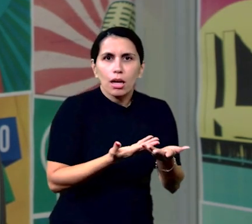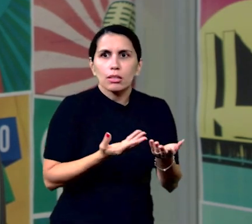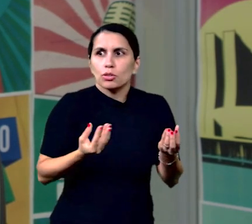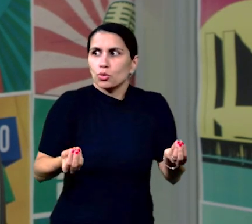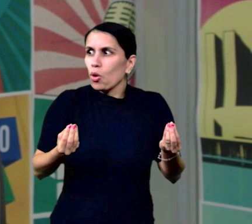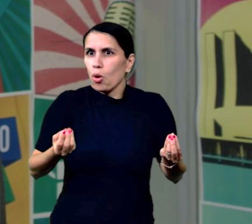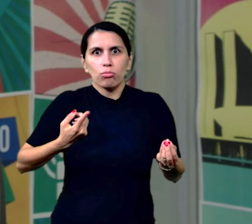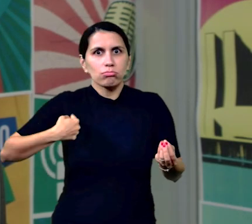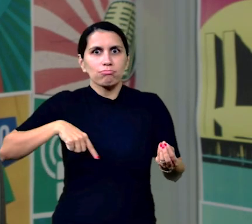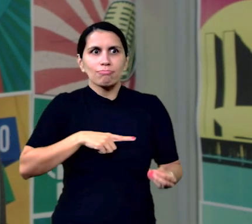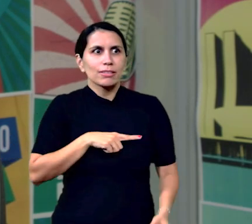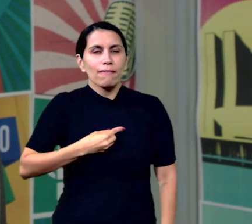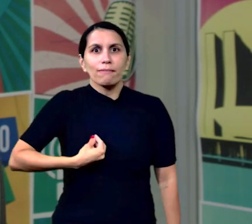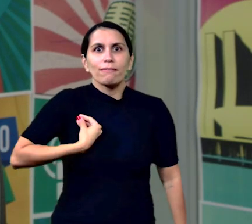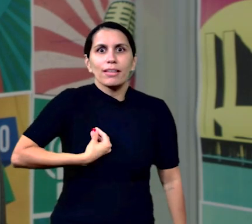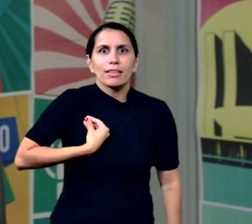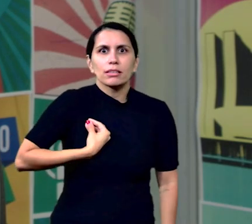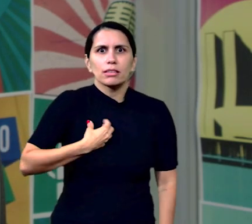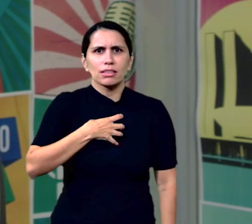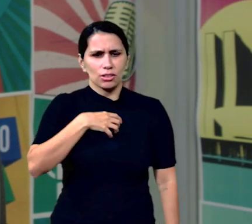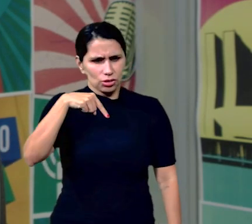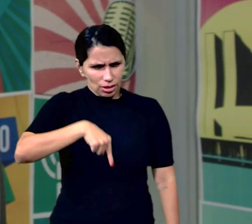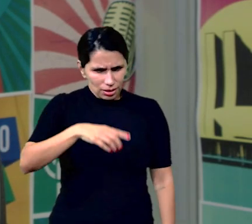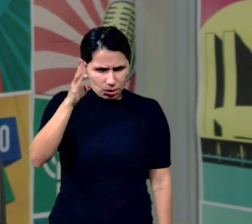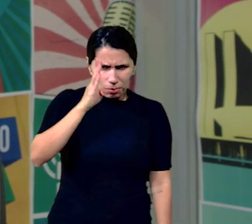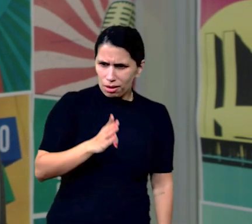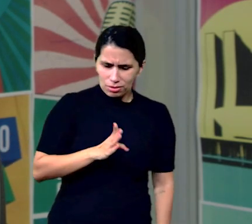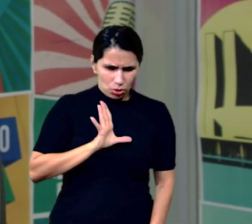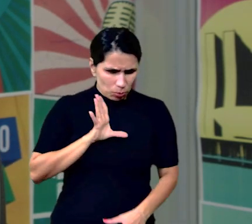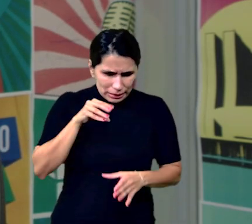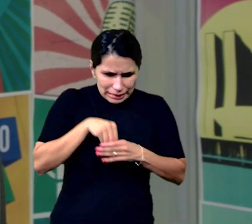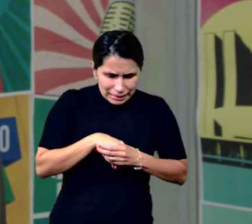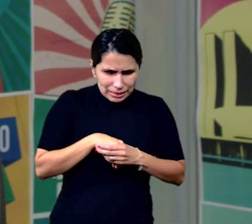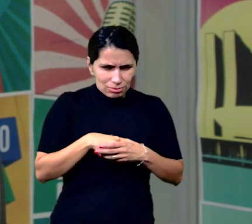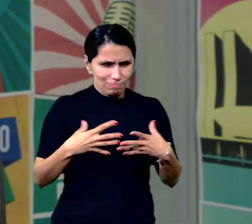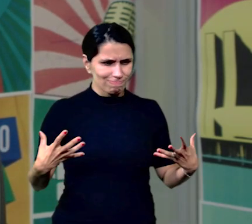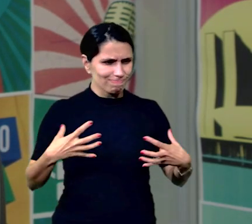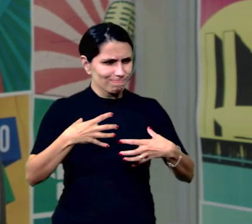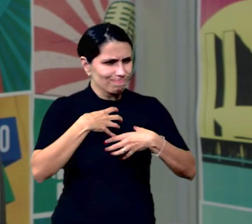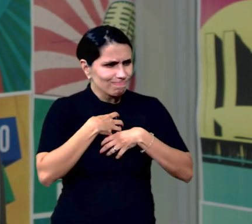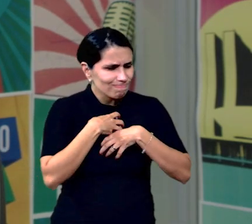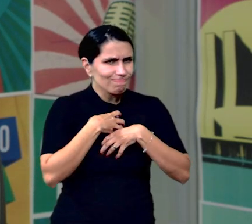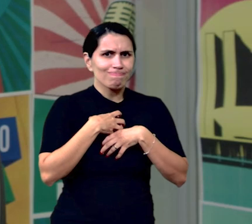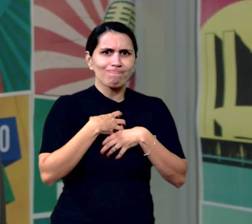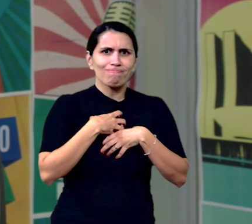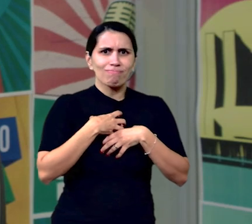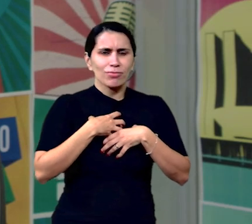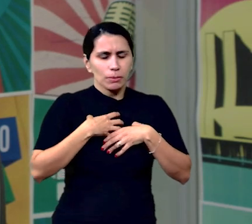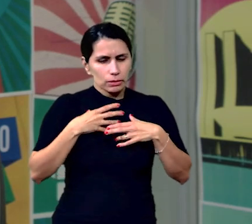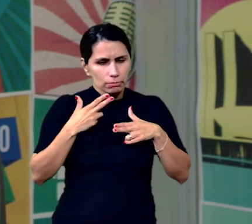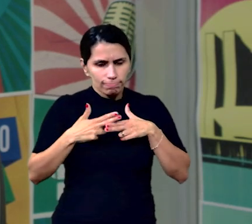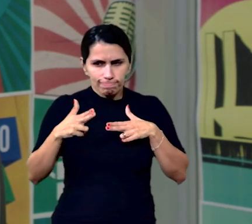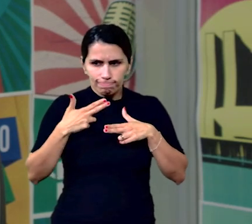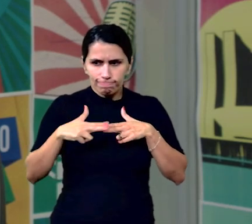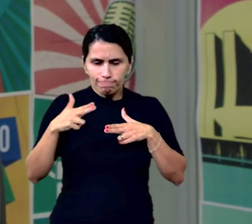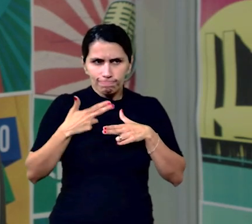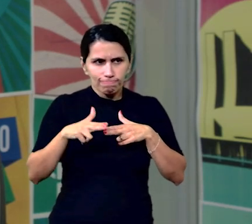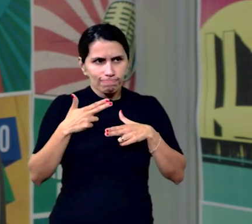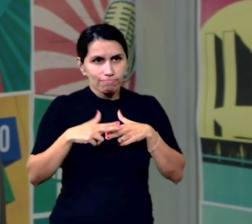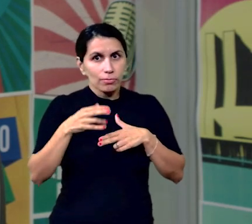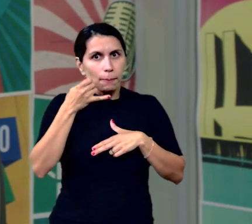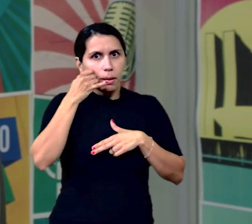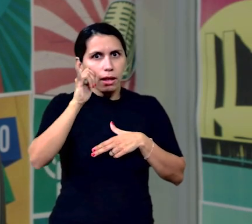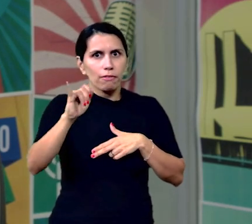como que a gente ia conseguir viver se sentindo brasileiro, não sendo parte, não é, da nossa sociedade, tendo que se esconder, não é, para não